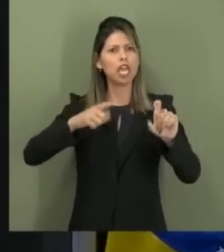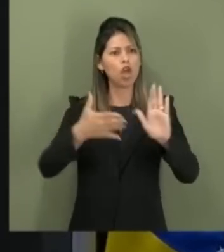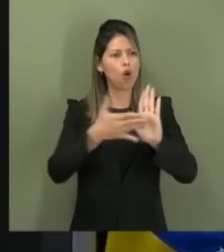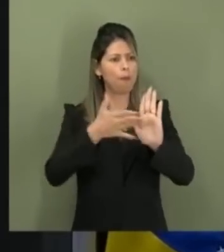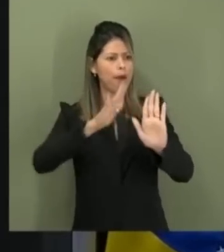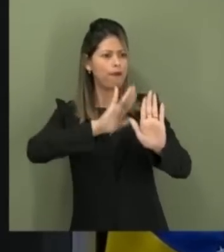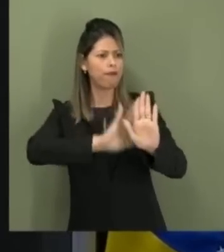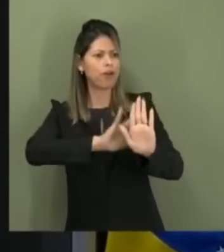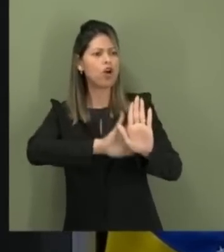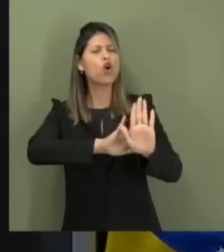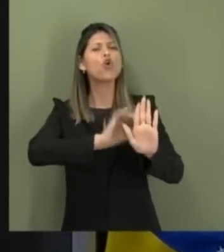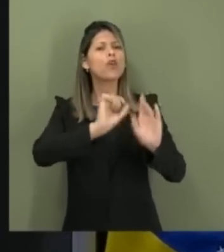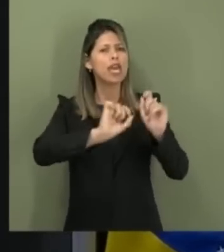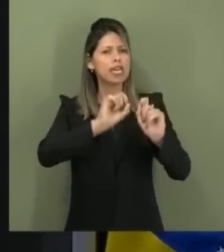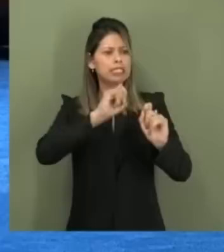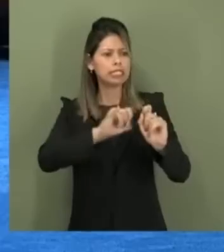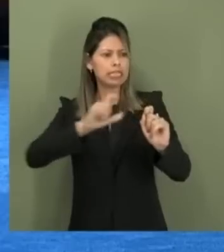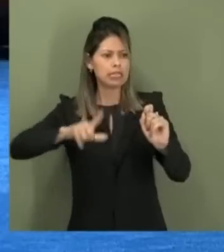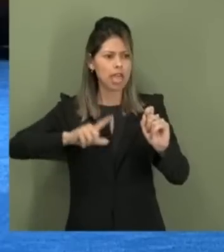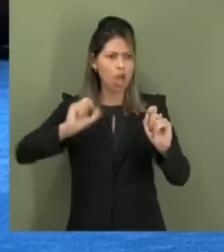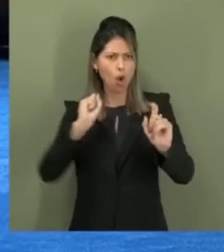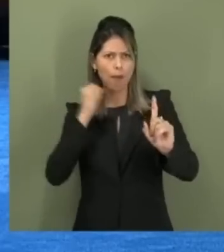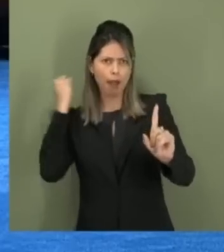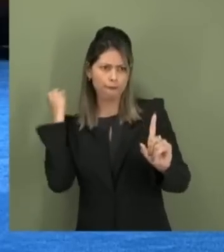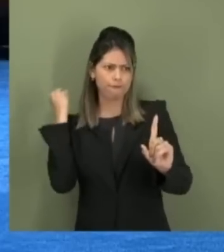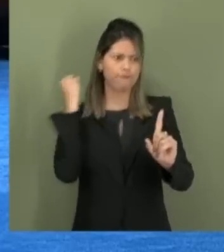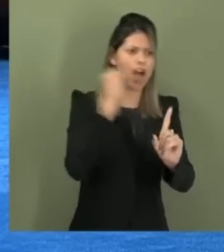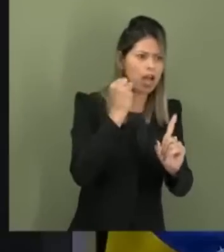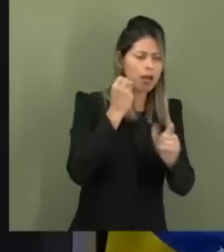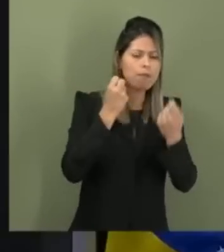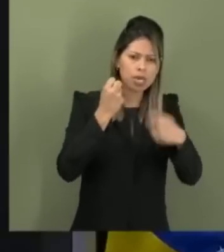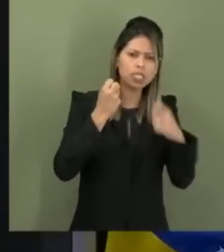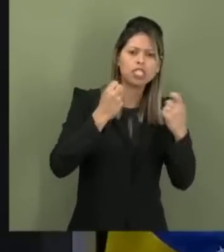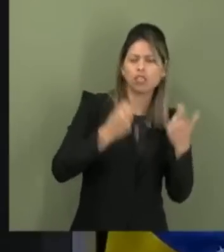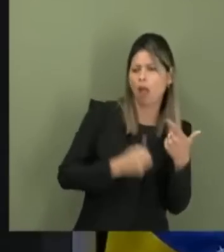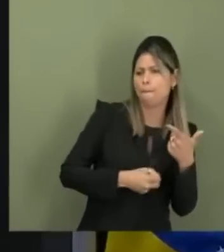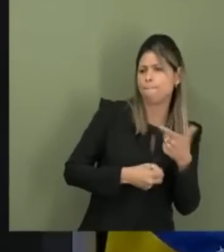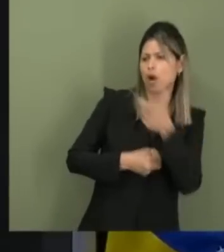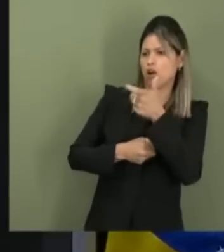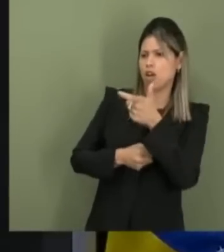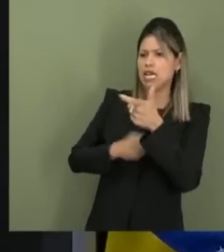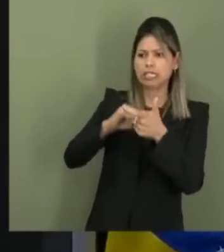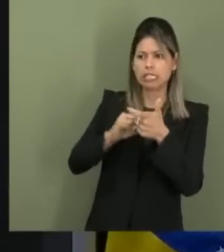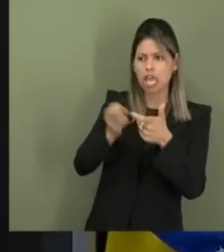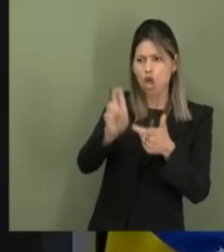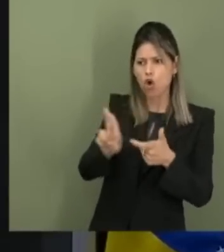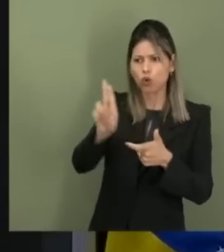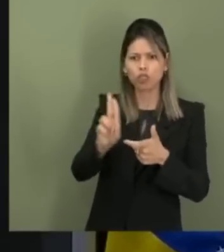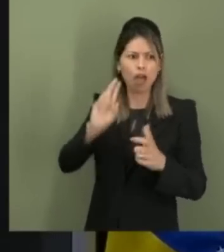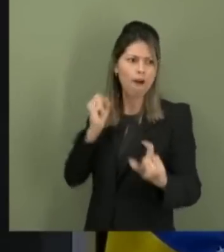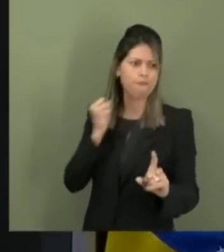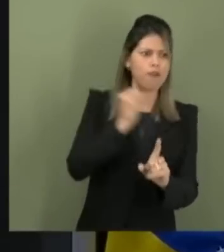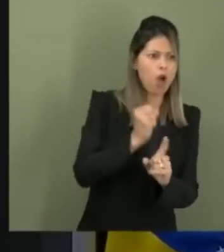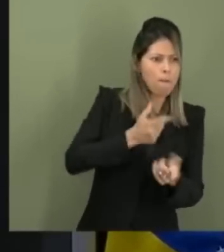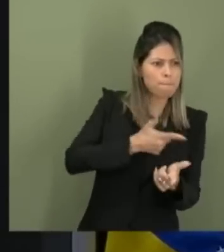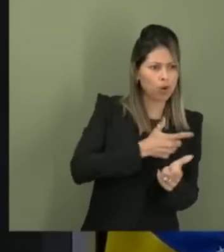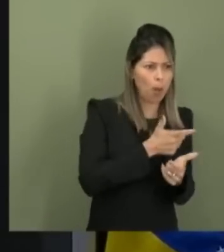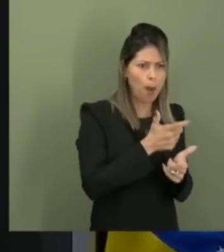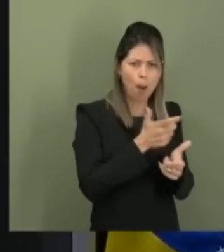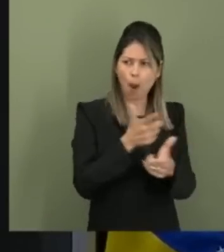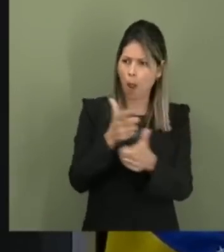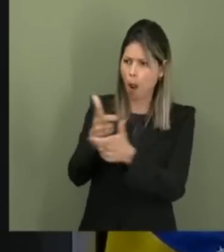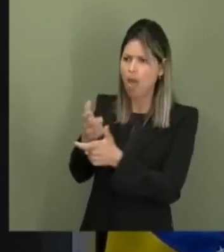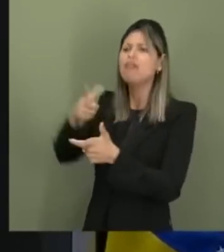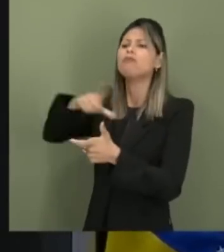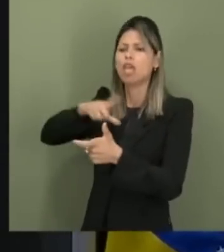faca, a gente tem que usar um revólver. Se eles usam um revólver, nós temos que ter uma metralhadora. Se eles têm uma metralhadora, nós temos